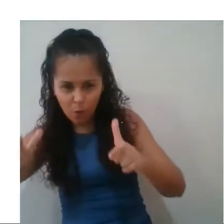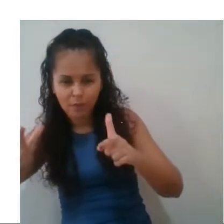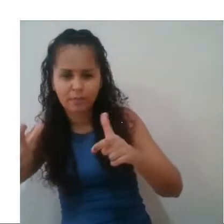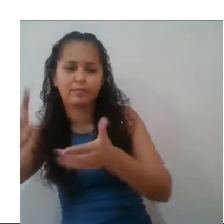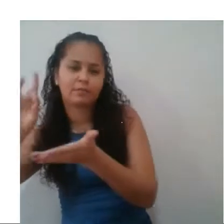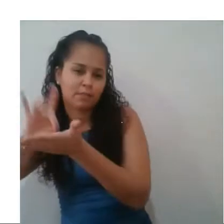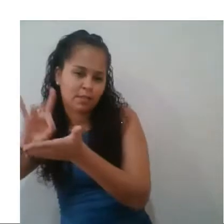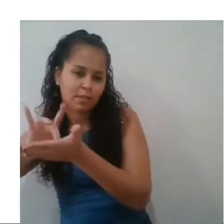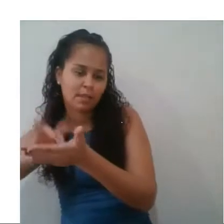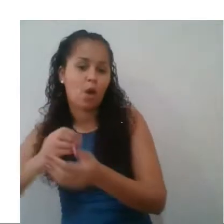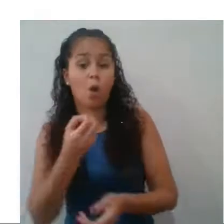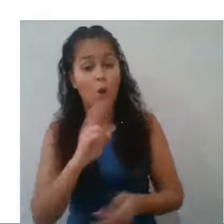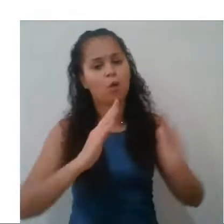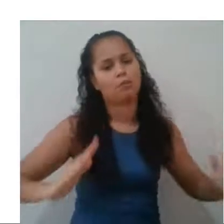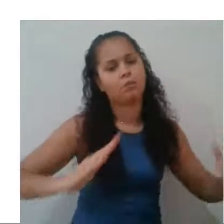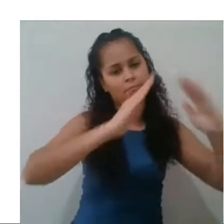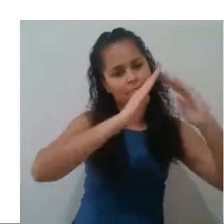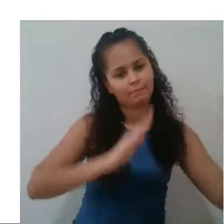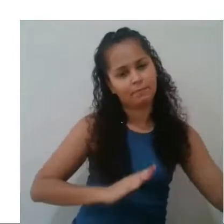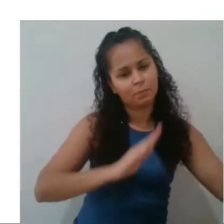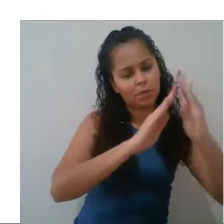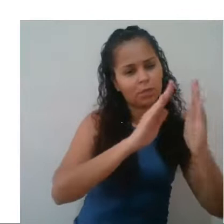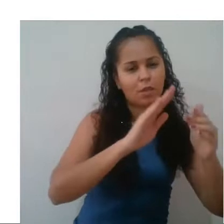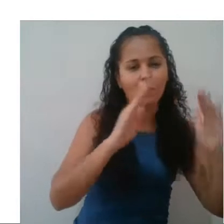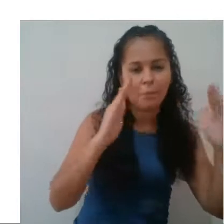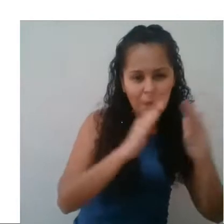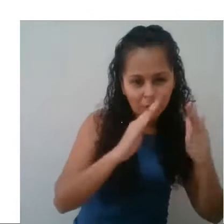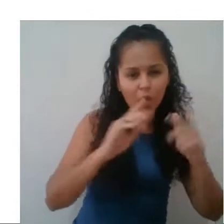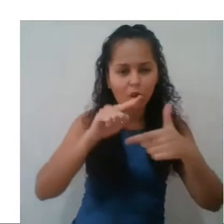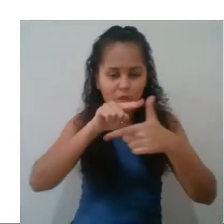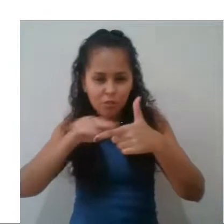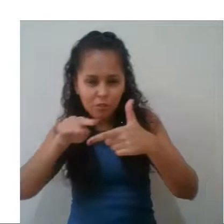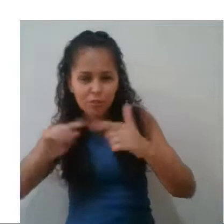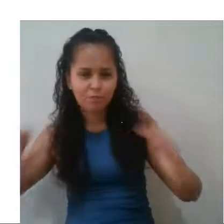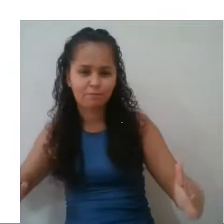da pirâmide menor dividido pelo volume da pirâmide original.